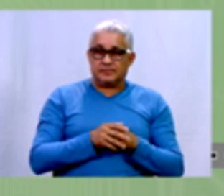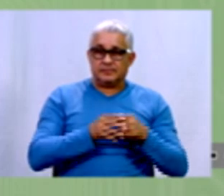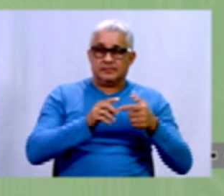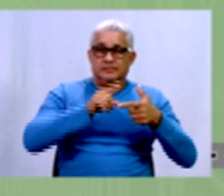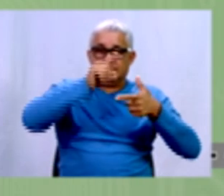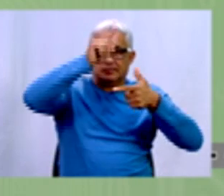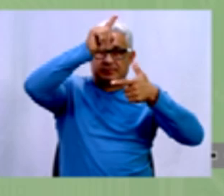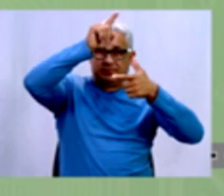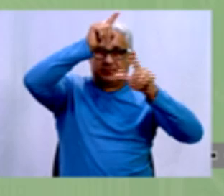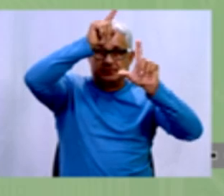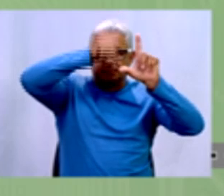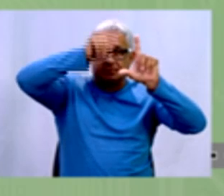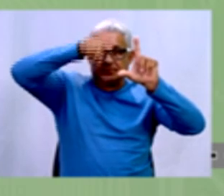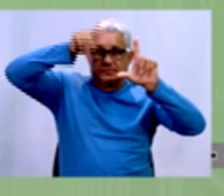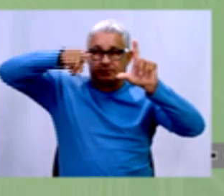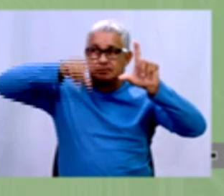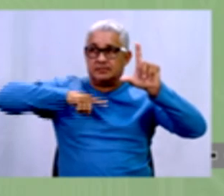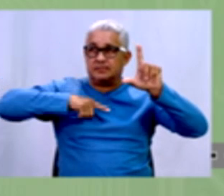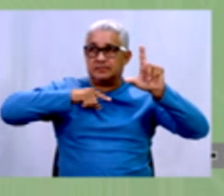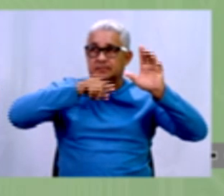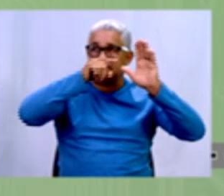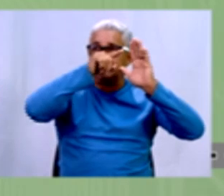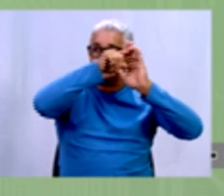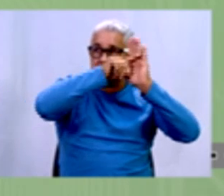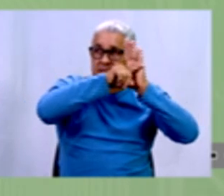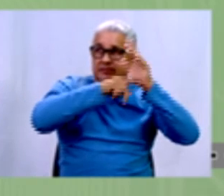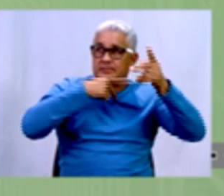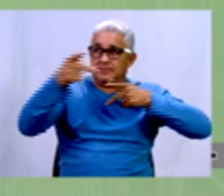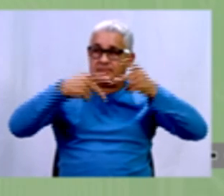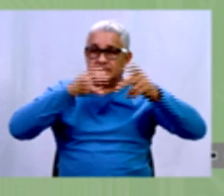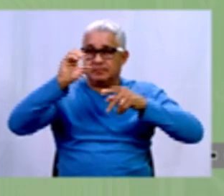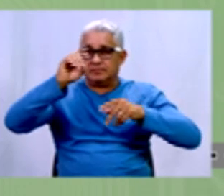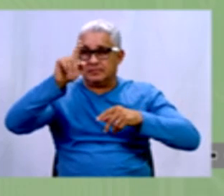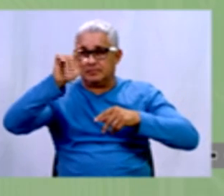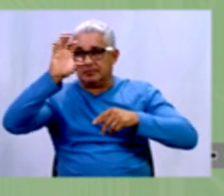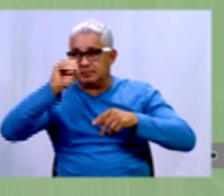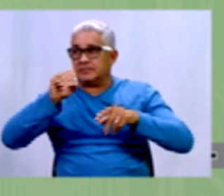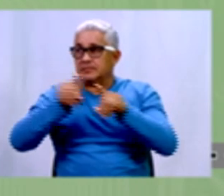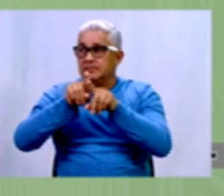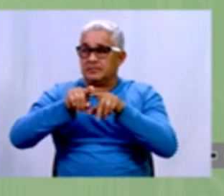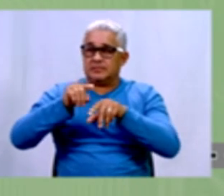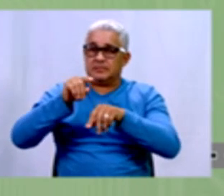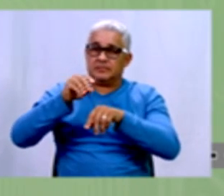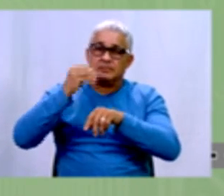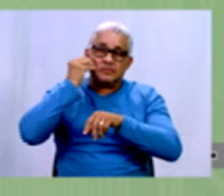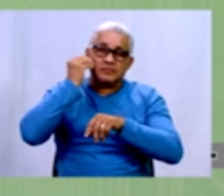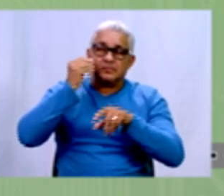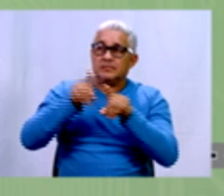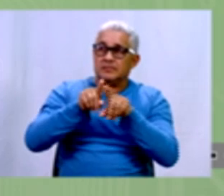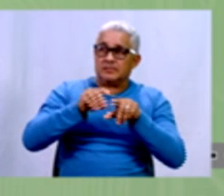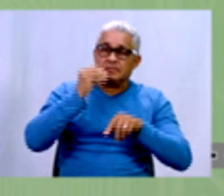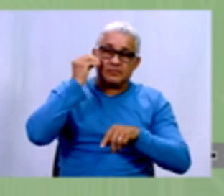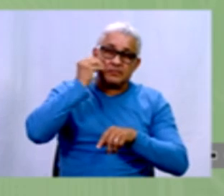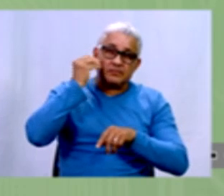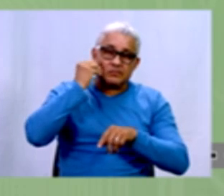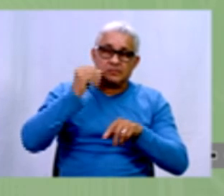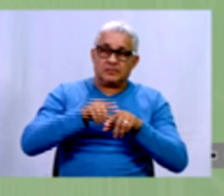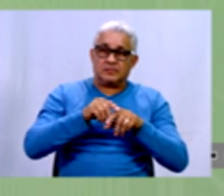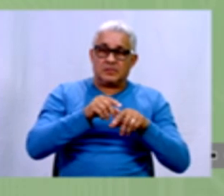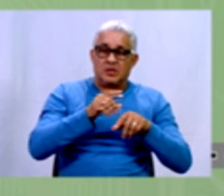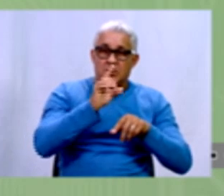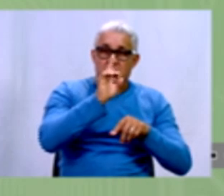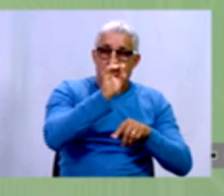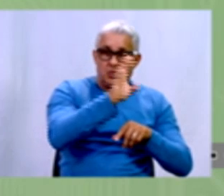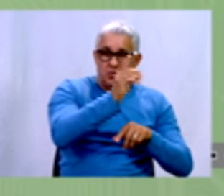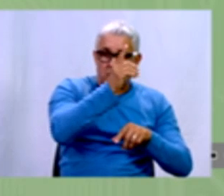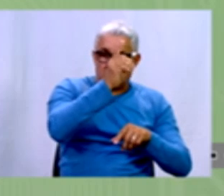temos os requisitos, o projeto, o código e o teste. Ou seja, ao invés de completar uma coisa por